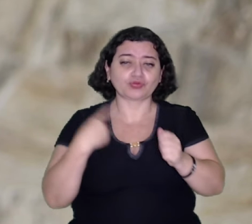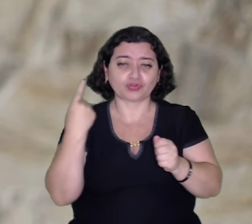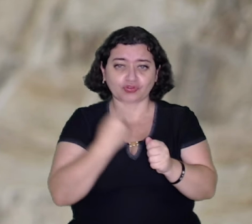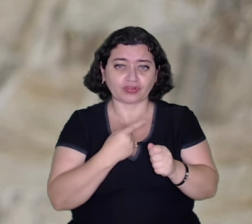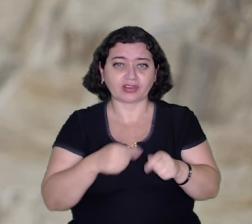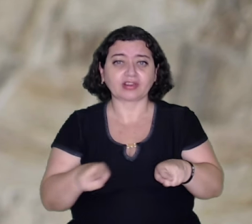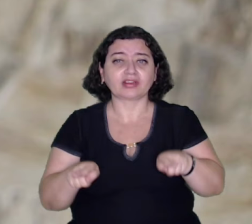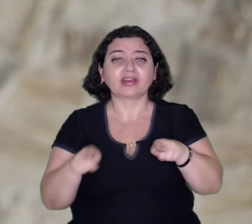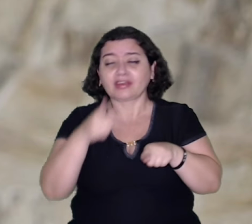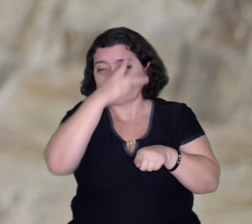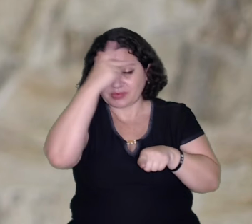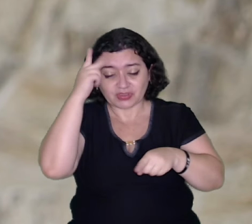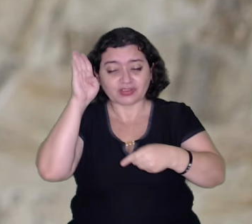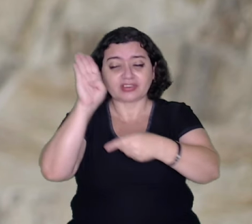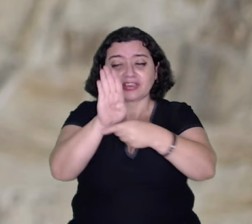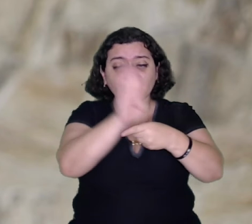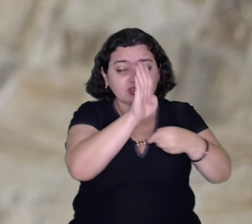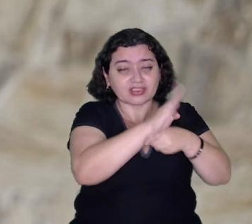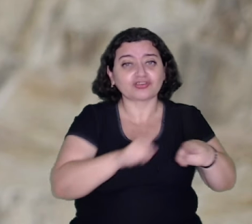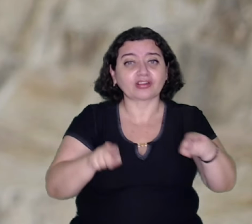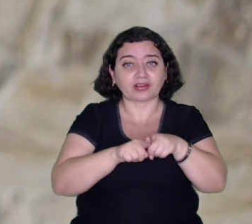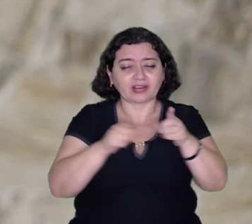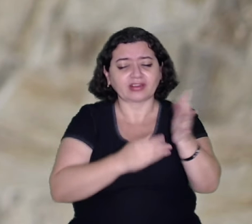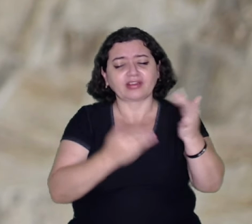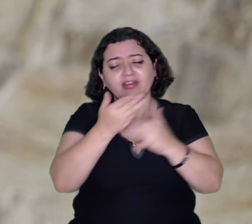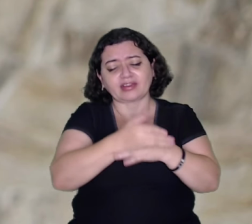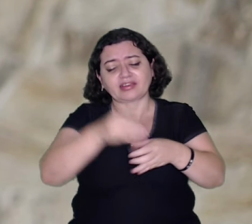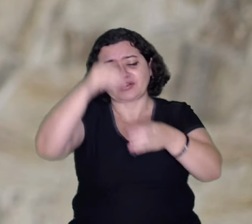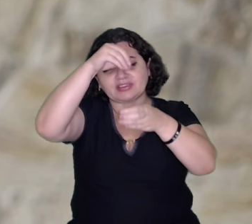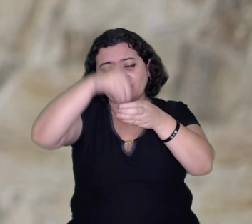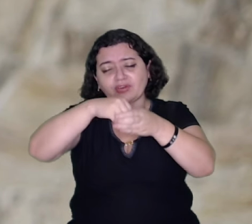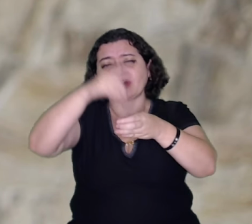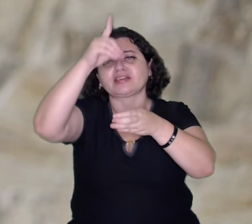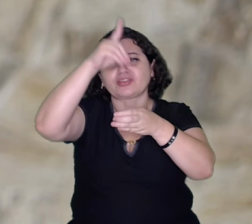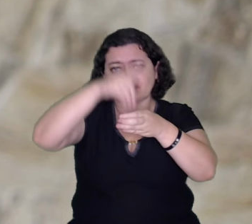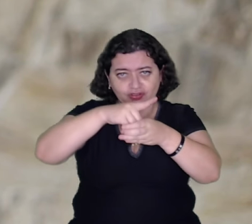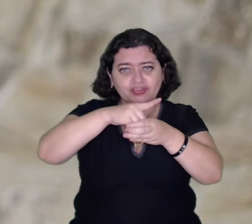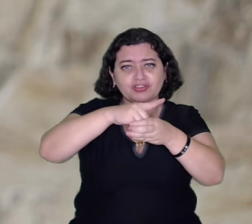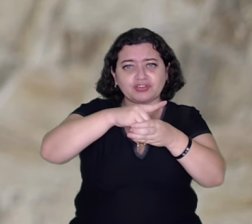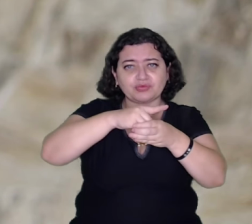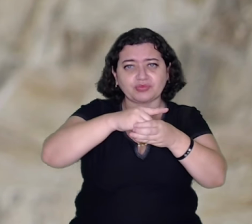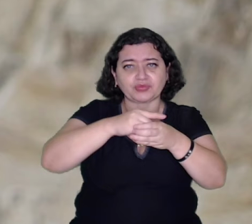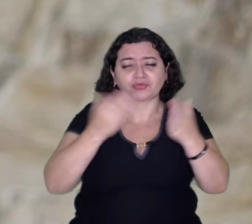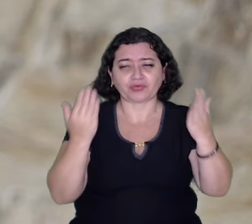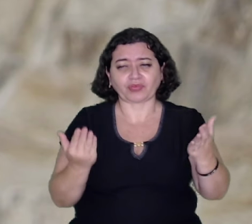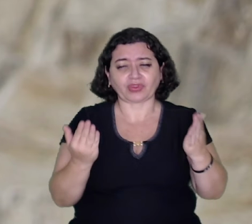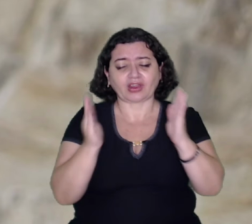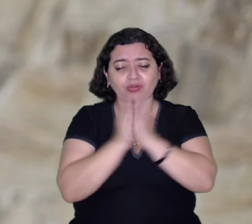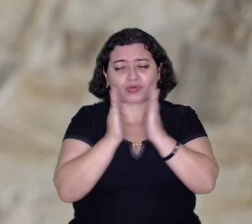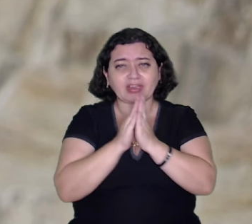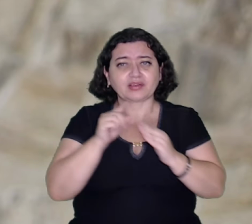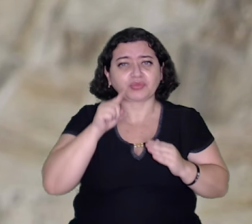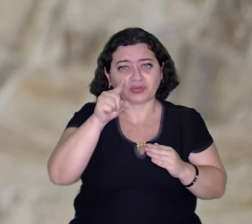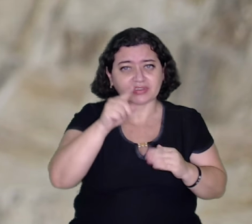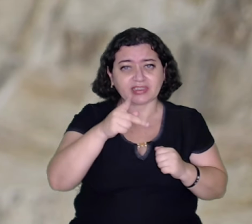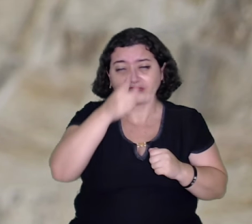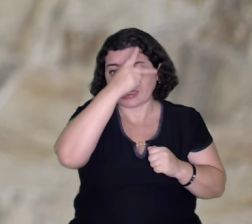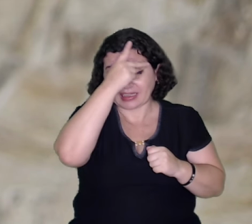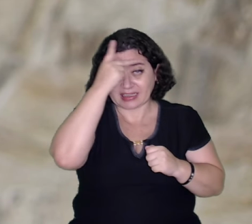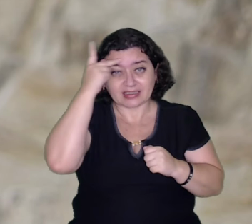que têm nos ajudado também, não é? Através das ofertas, através dos dízimos, eu quero orar por você, por aqueles